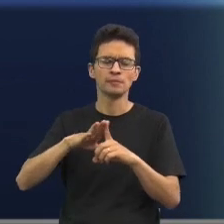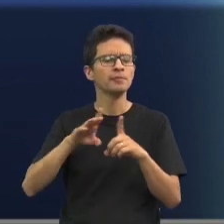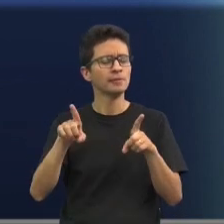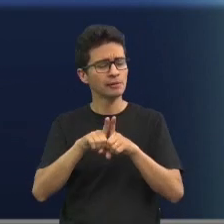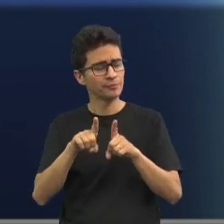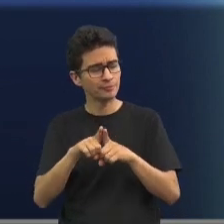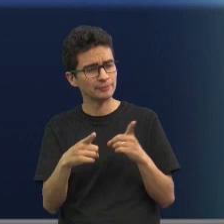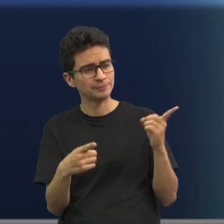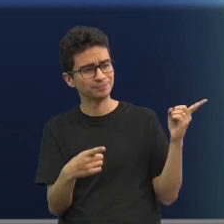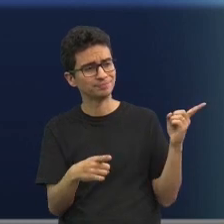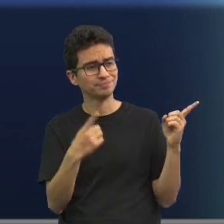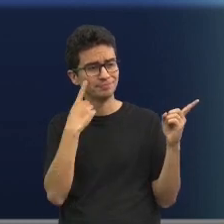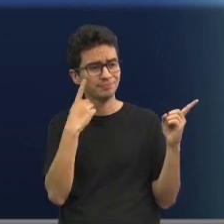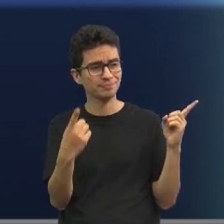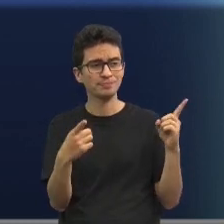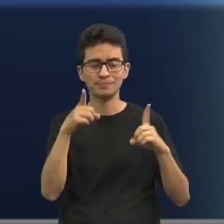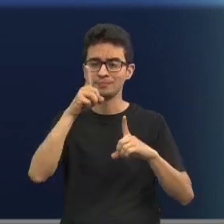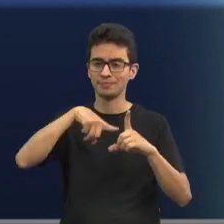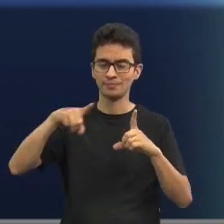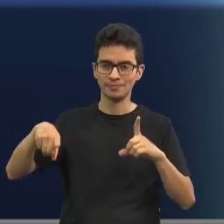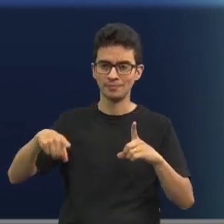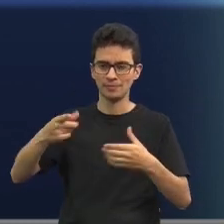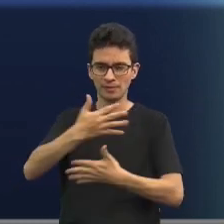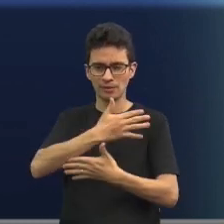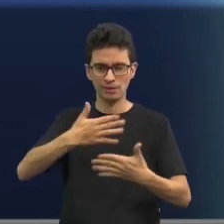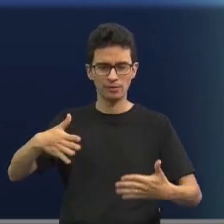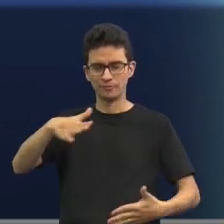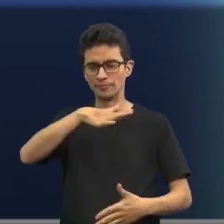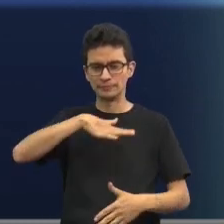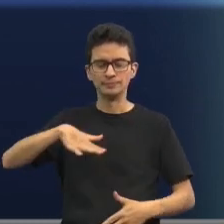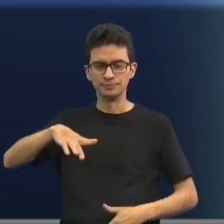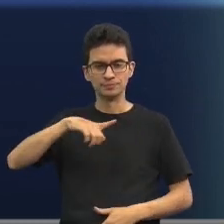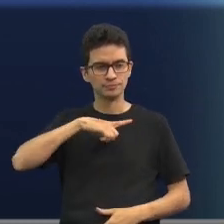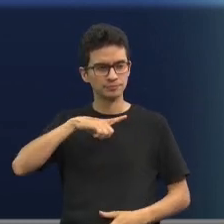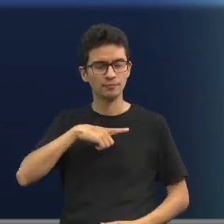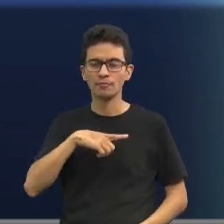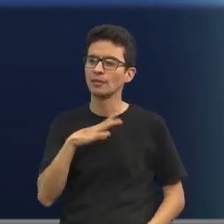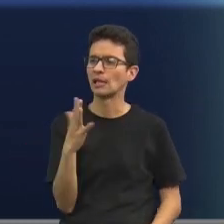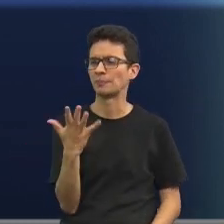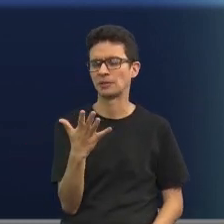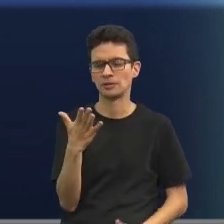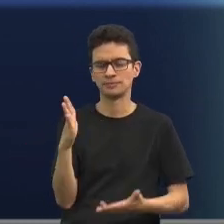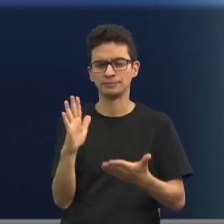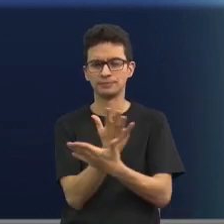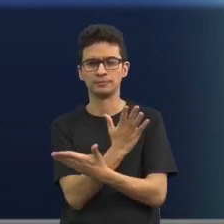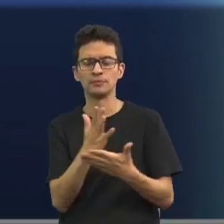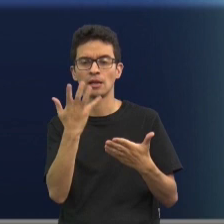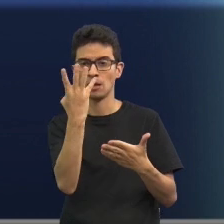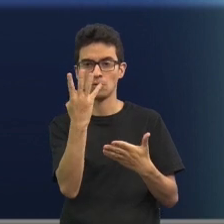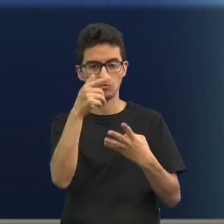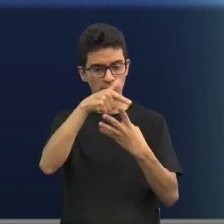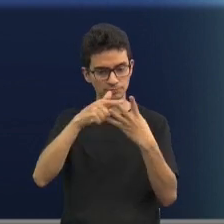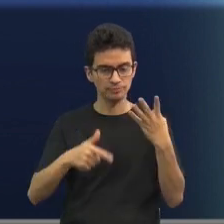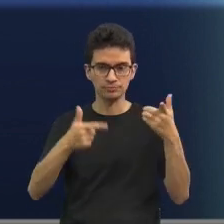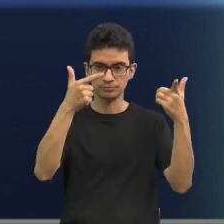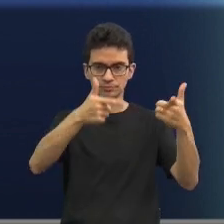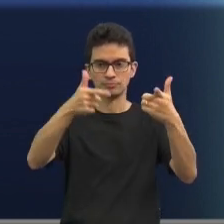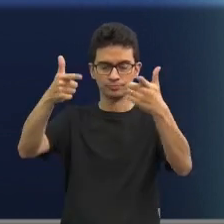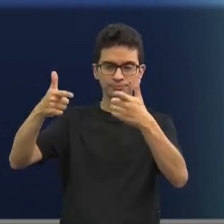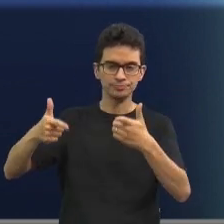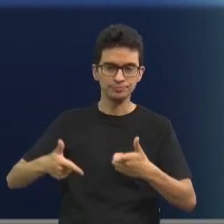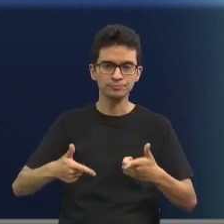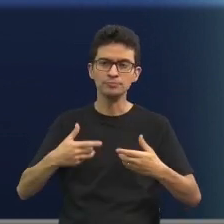gráfico vejam uma cidade tem sua área territorial dividida em quatro regiões o esquema